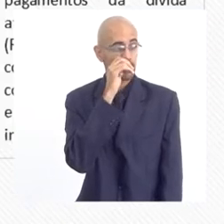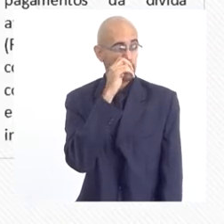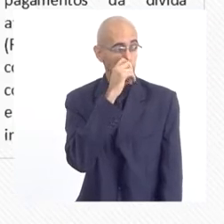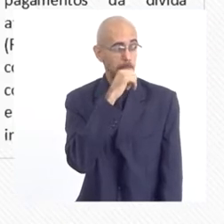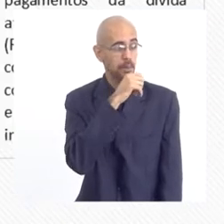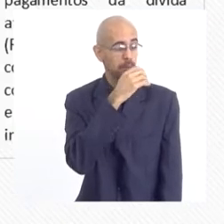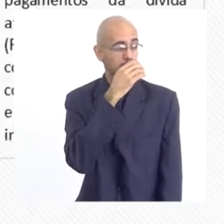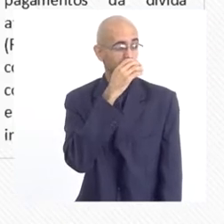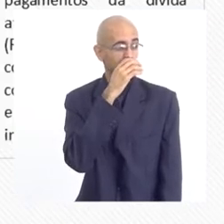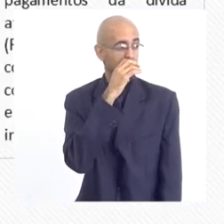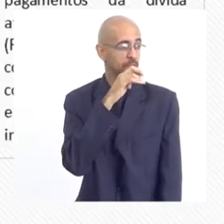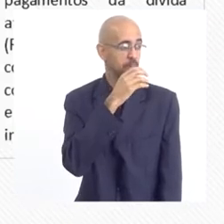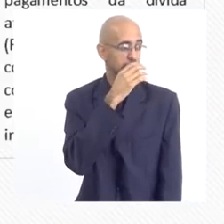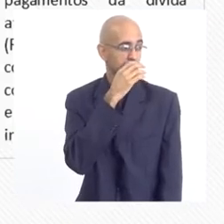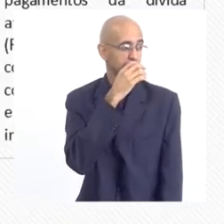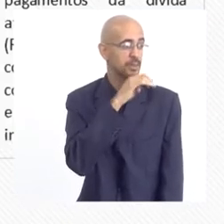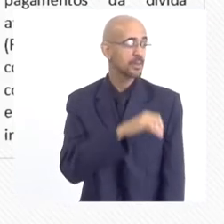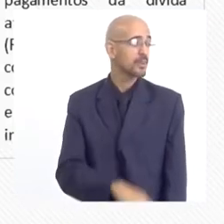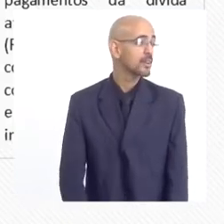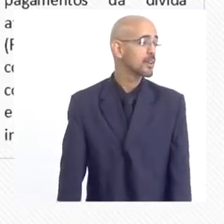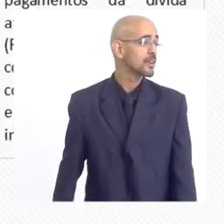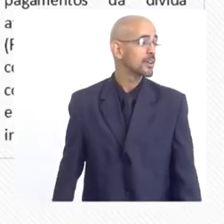voltar. Tem que rever o contato da internet lá.